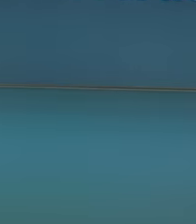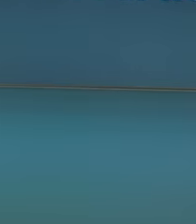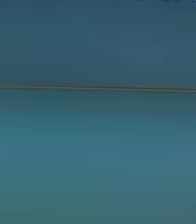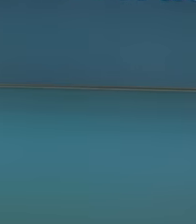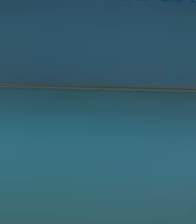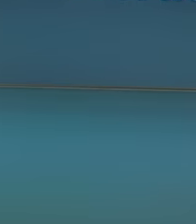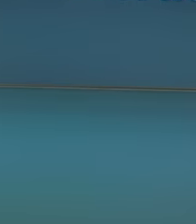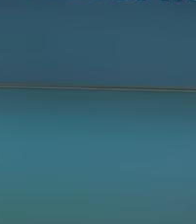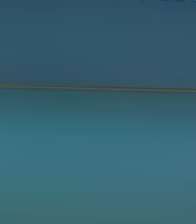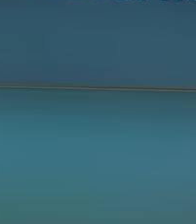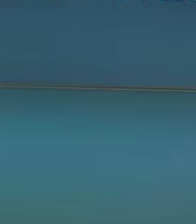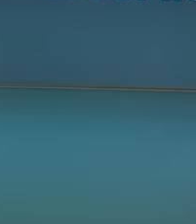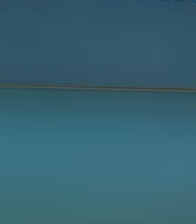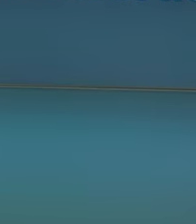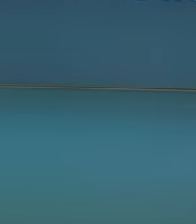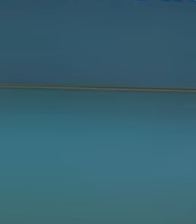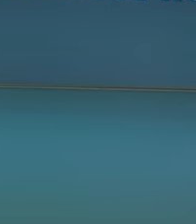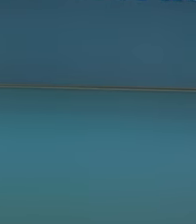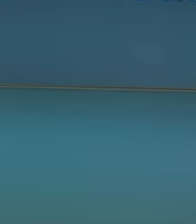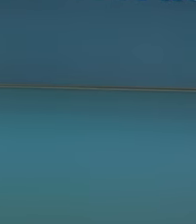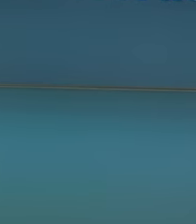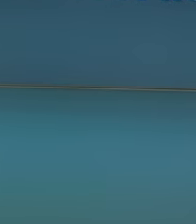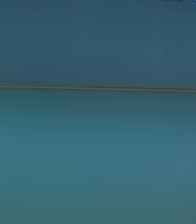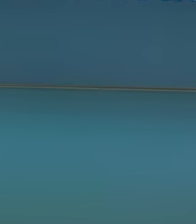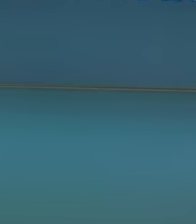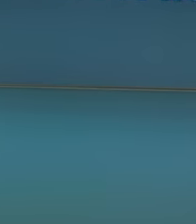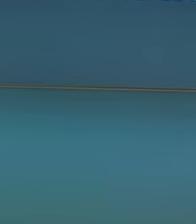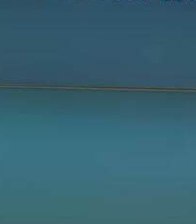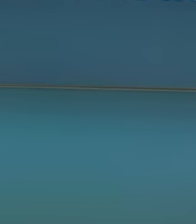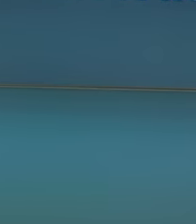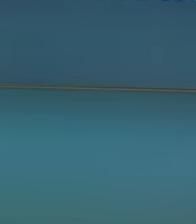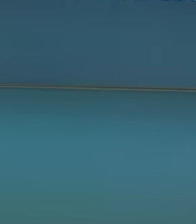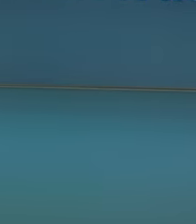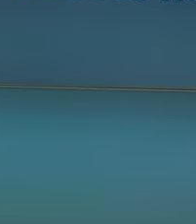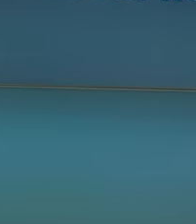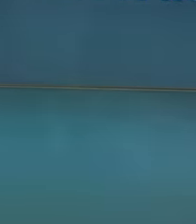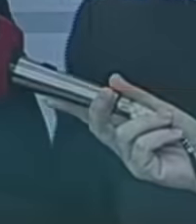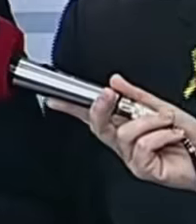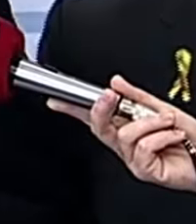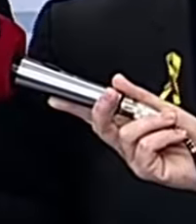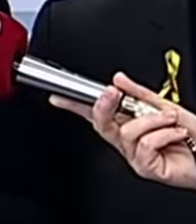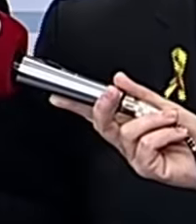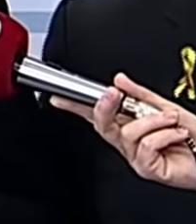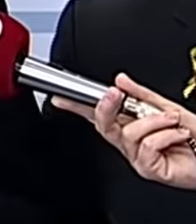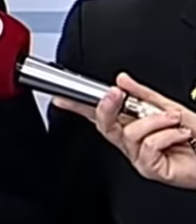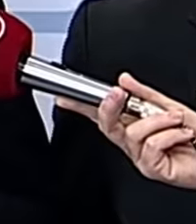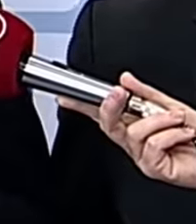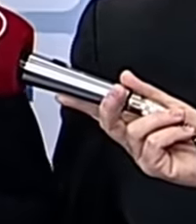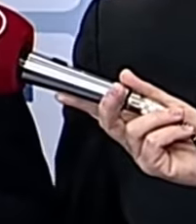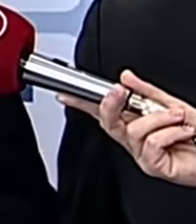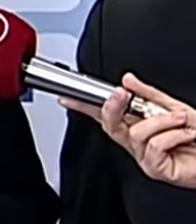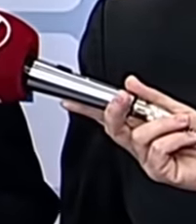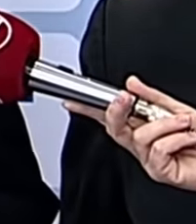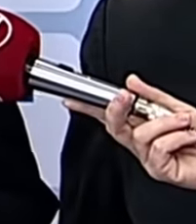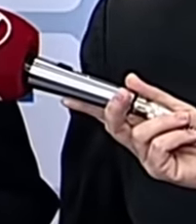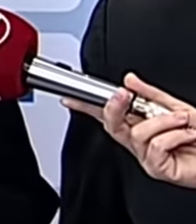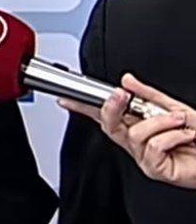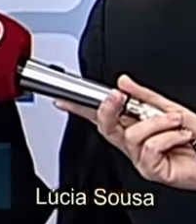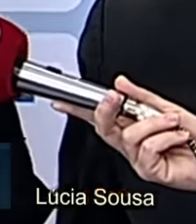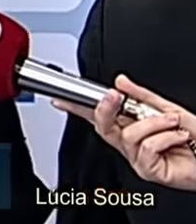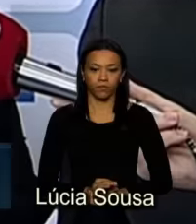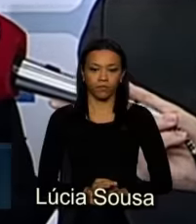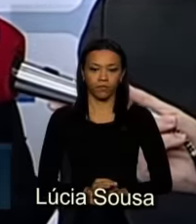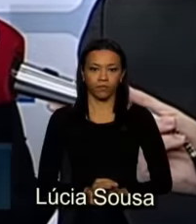Nós voltamos ao vivo ao Ministério da Saúde vamos acompanhar a entrevista do Ministro da Saúde sobre os medicamentos para Hepatite C